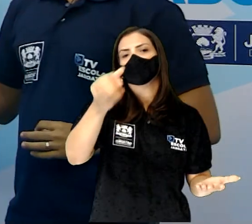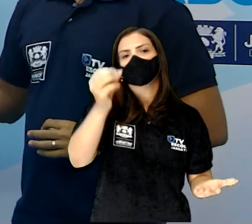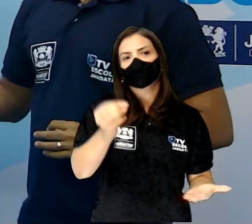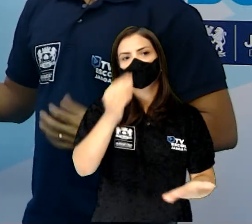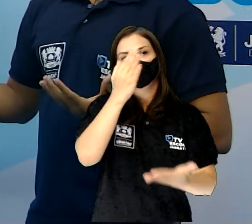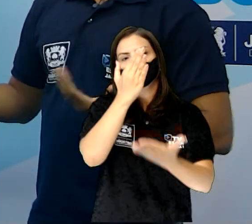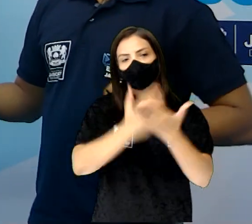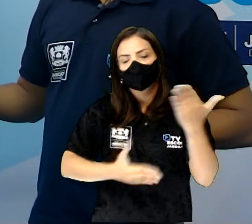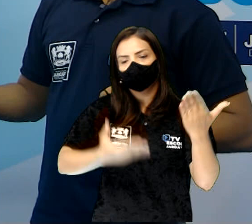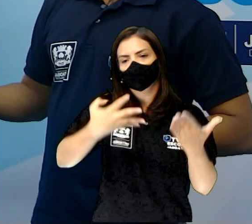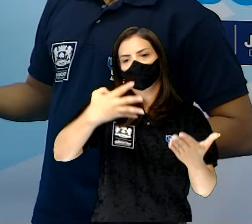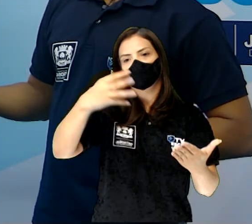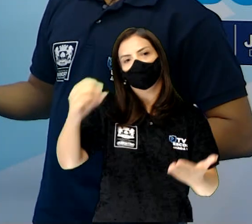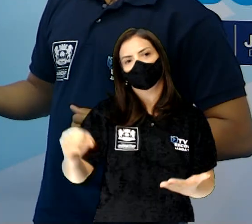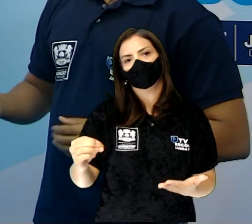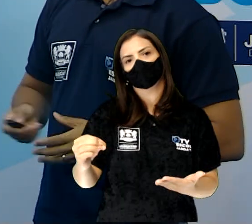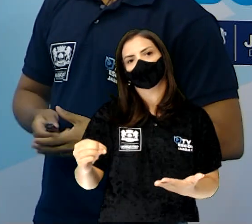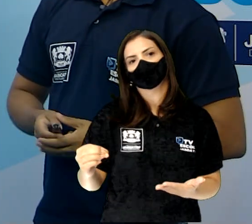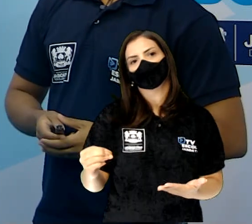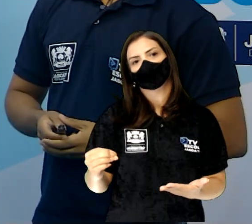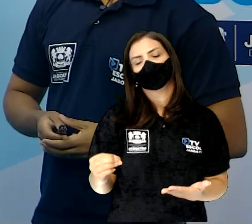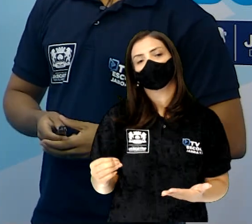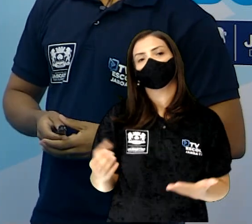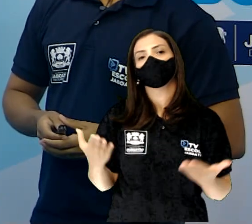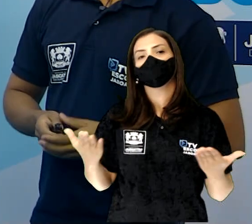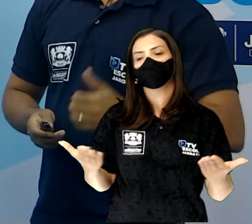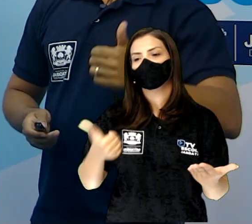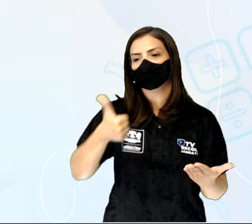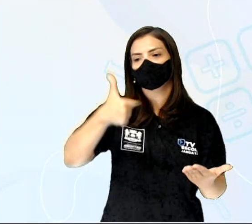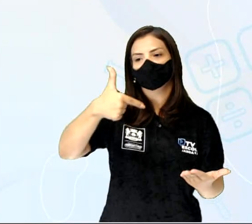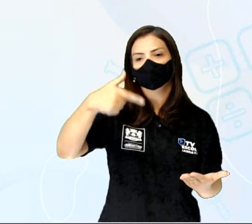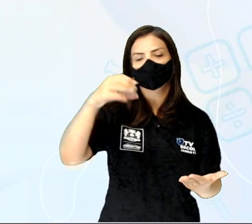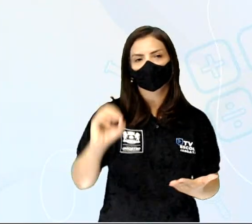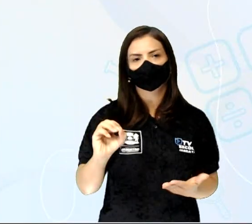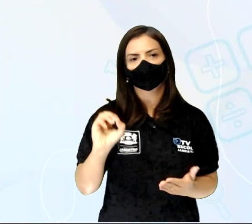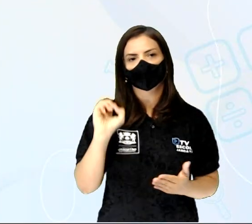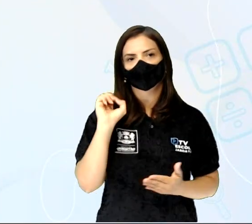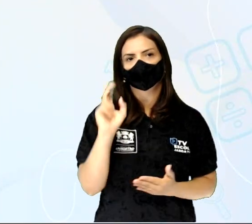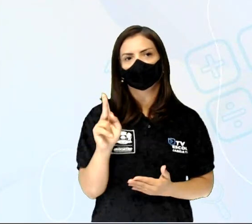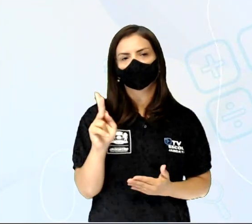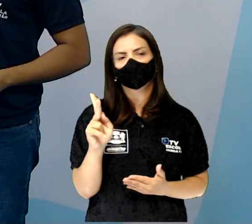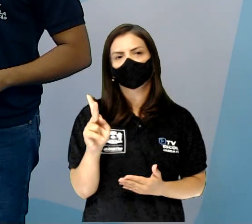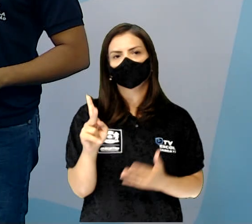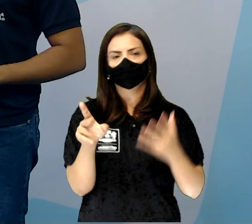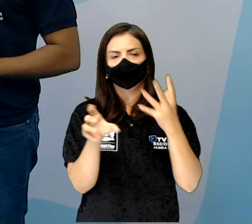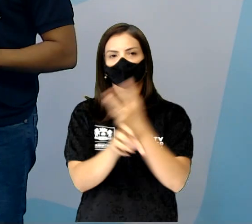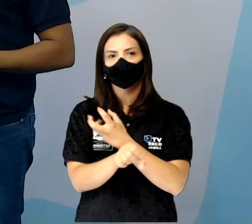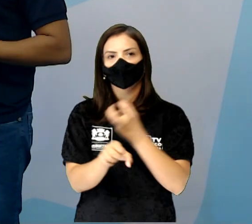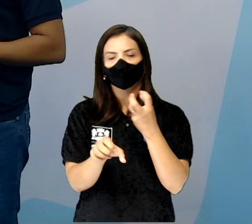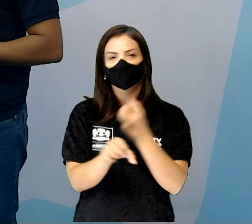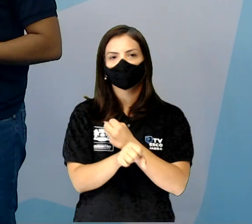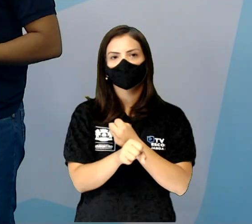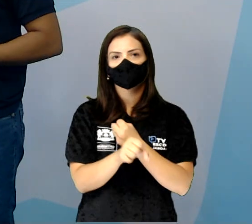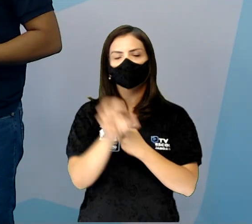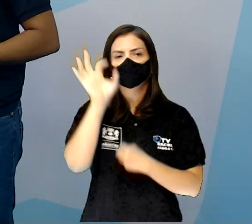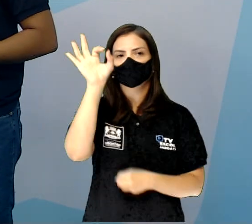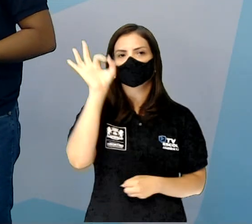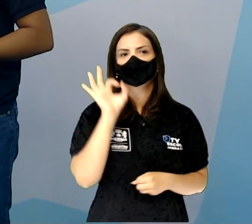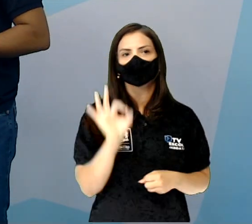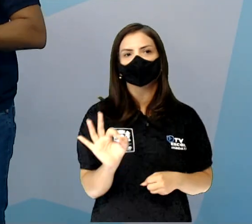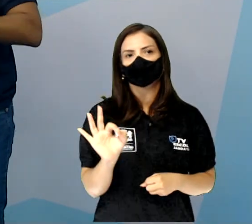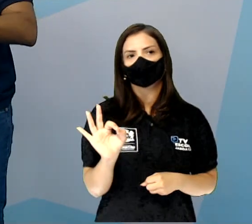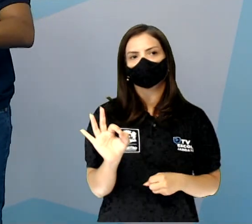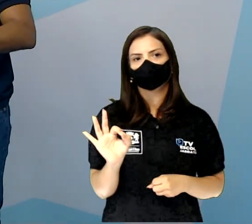40. Não é? Que é a parte vazia, que é 120. Ok? Continuando. Calculando